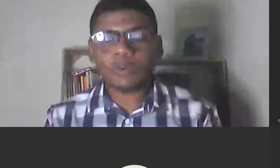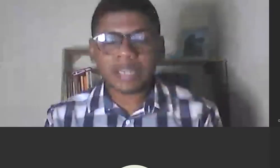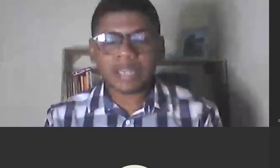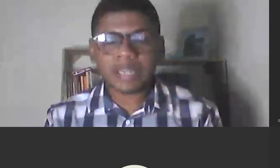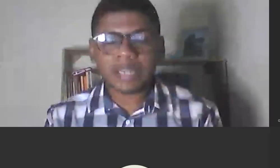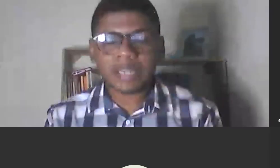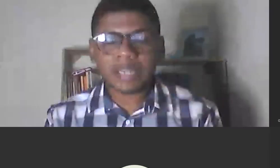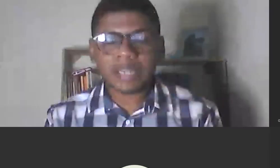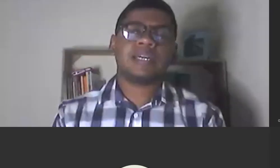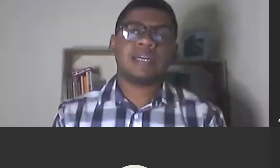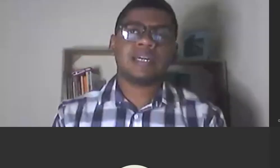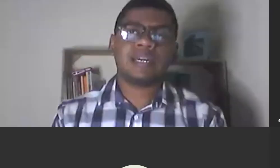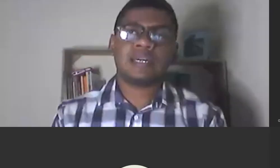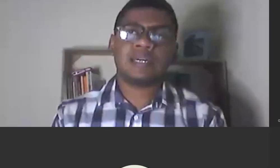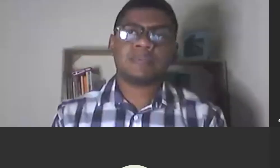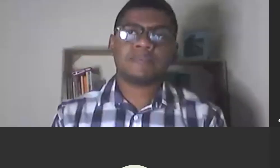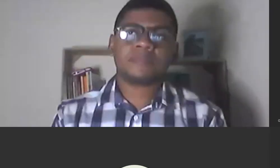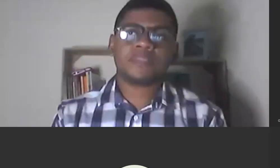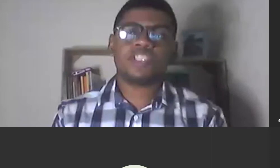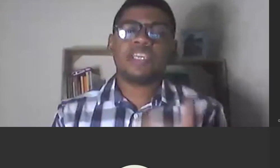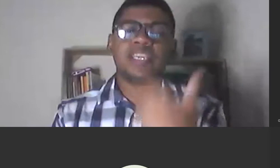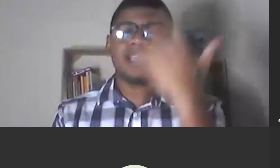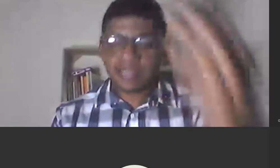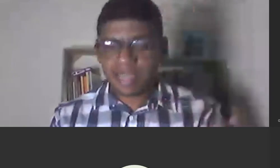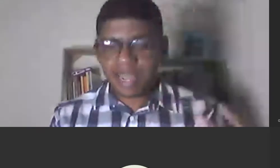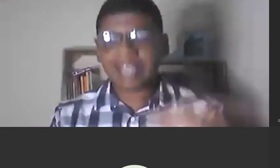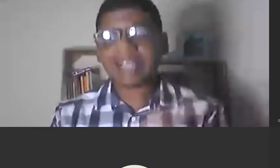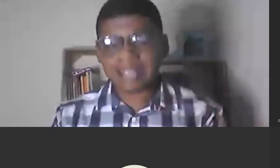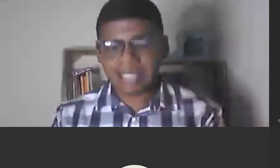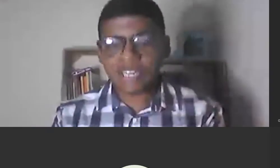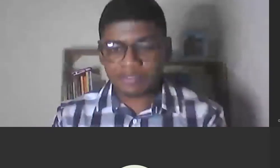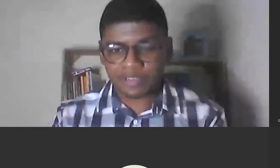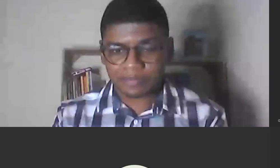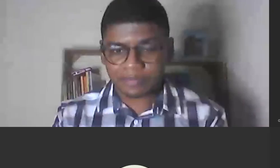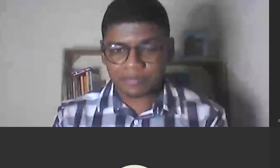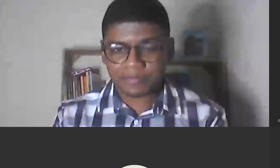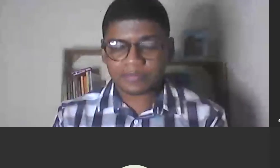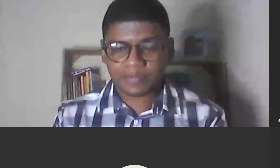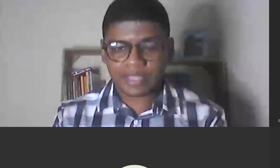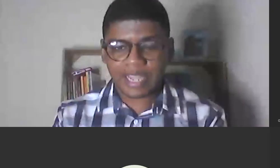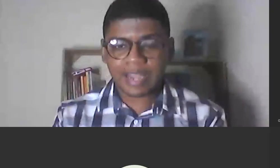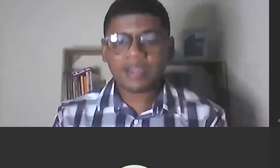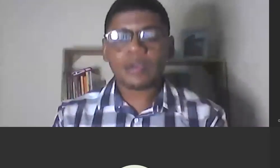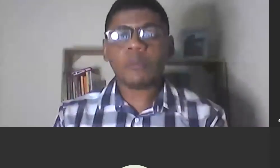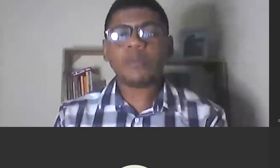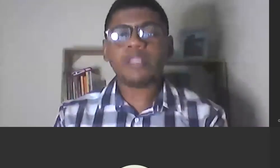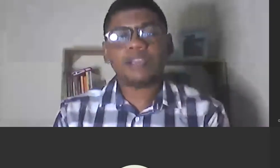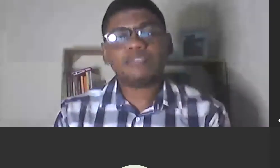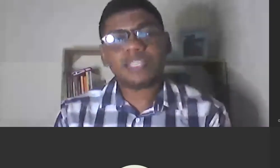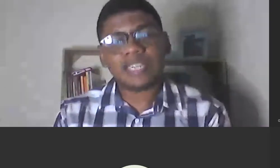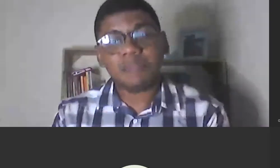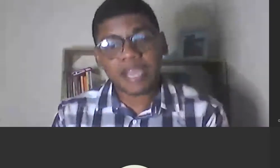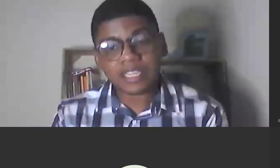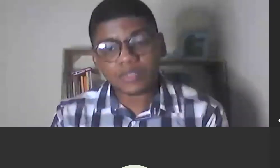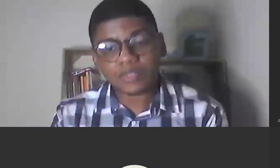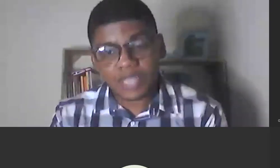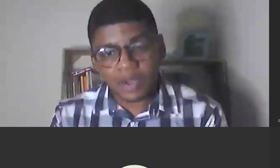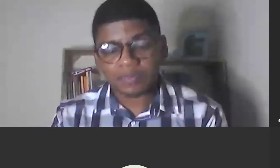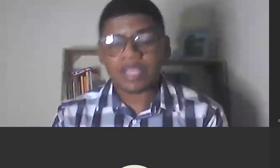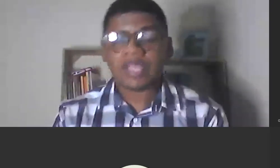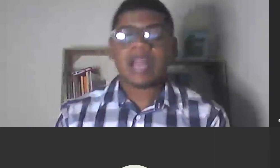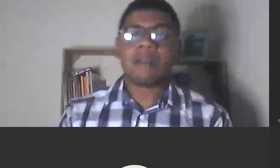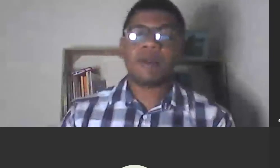Se eu combinasse de ir à casa de Lívia, tá? Como eu poderia fazer esse